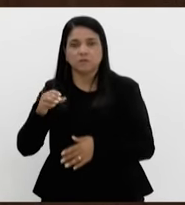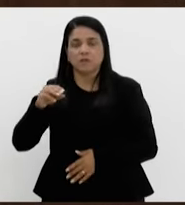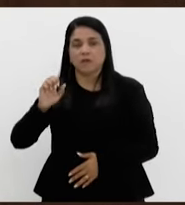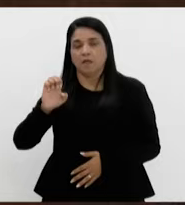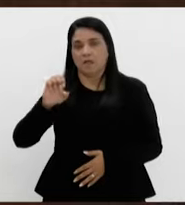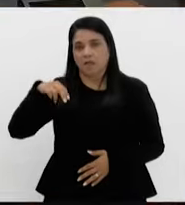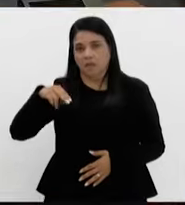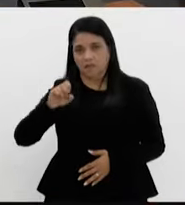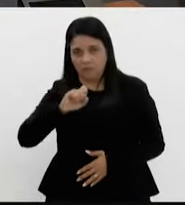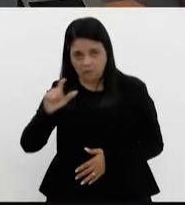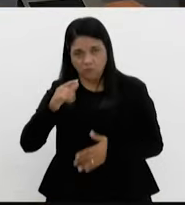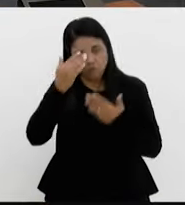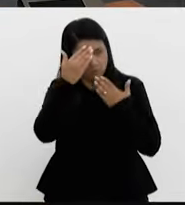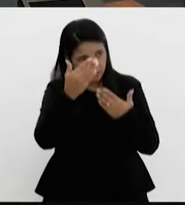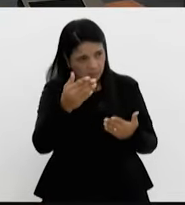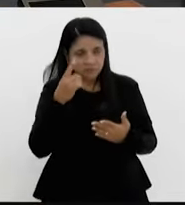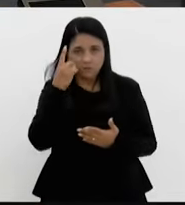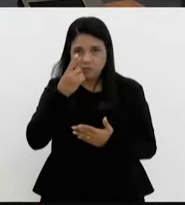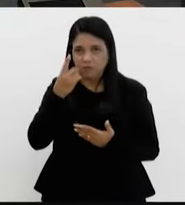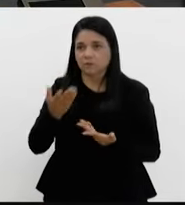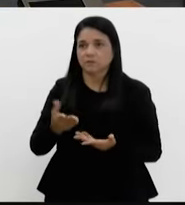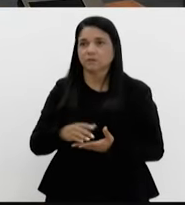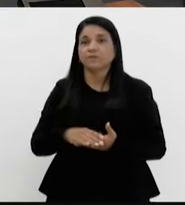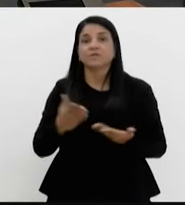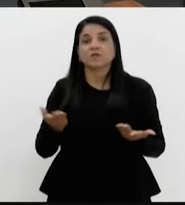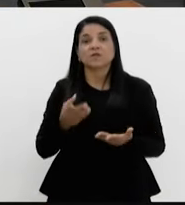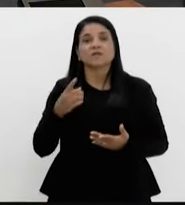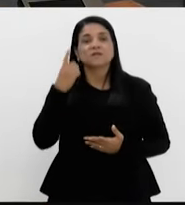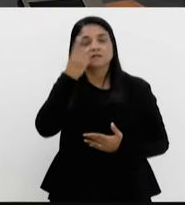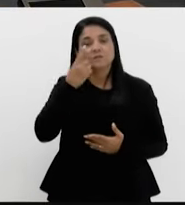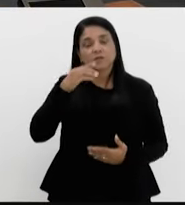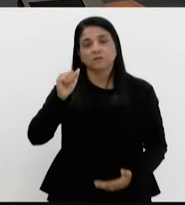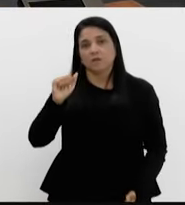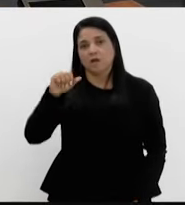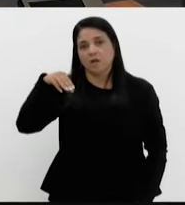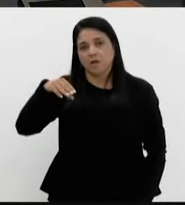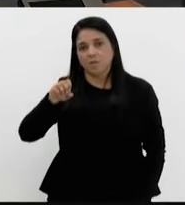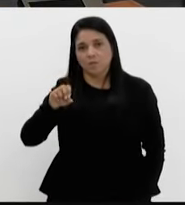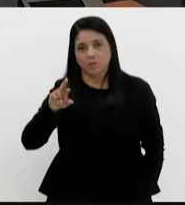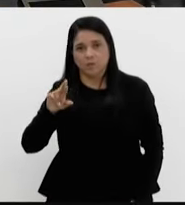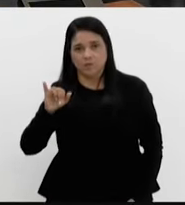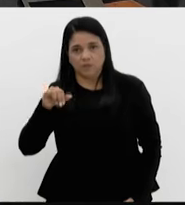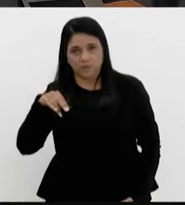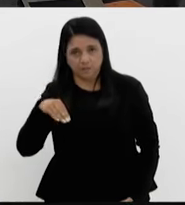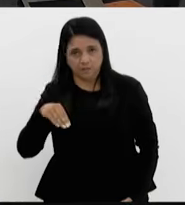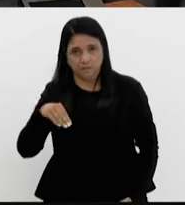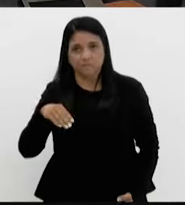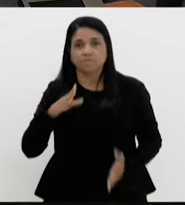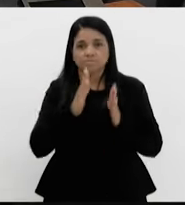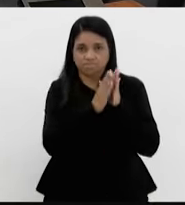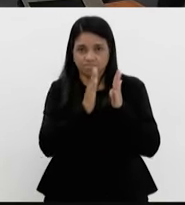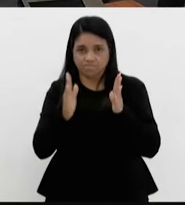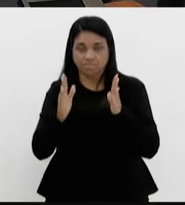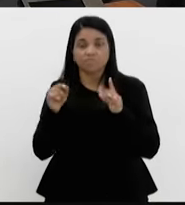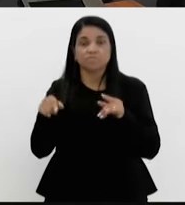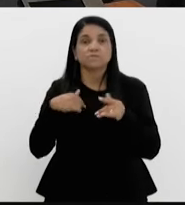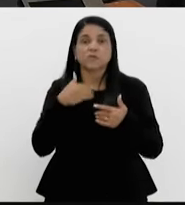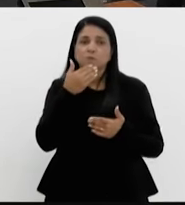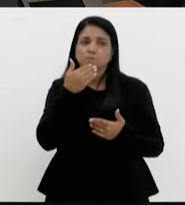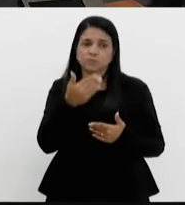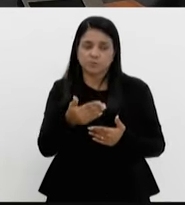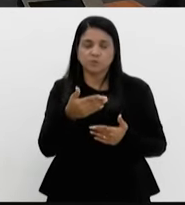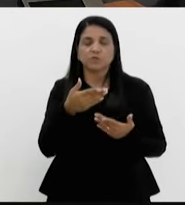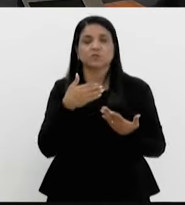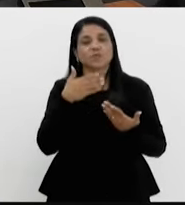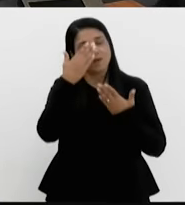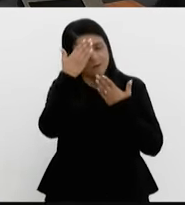obrigado aos deputados que assistiram. Deputado Rodrigo Amorim, pela ordem. Um pedido pela ordem. Deputado. Senhora presidente, tenho um pedido de pela ordem. Agradeço